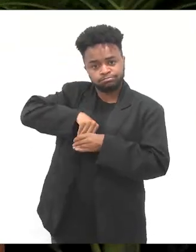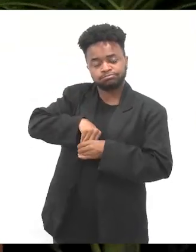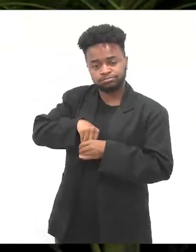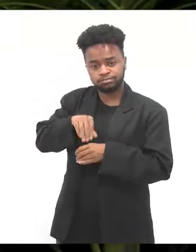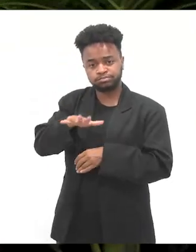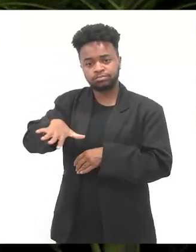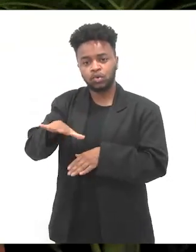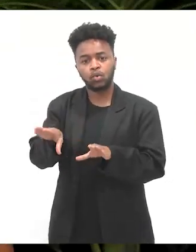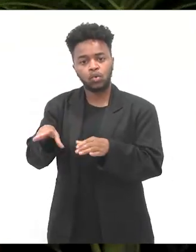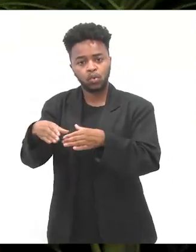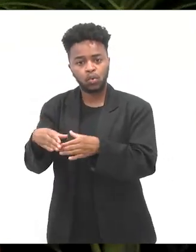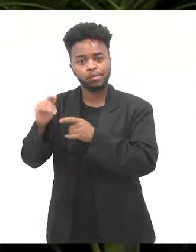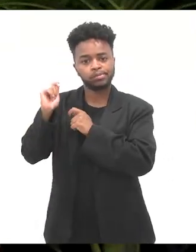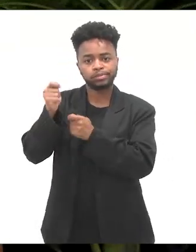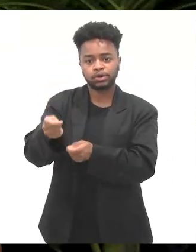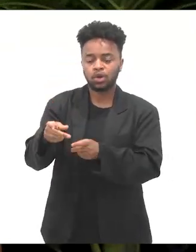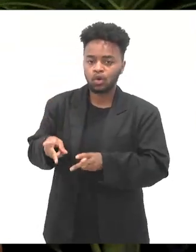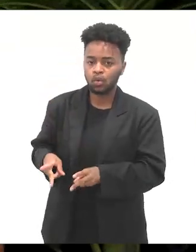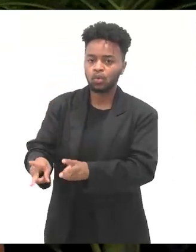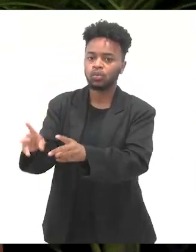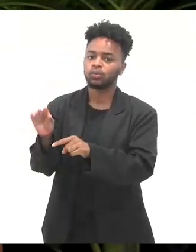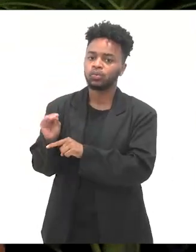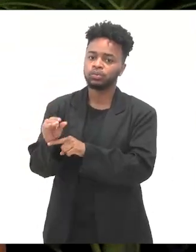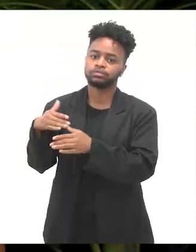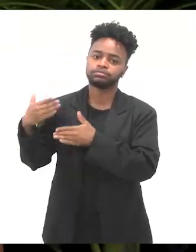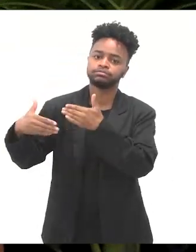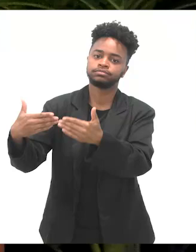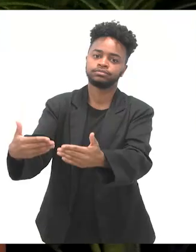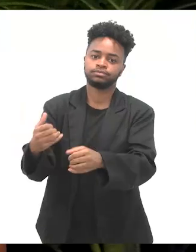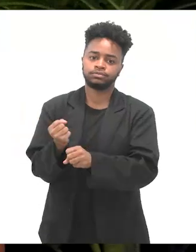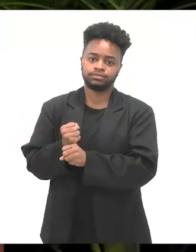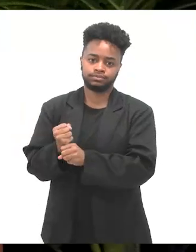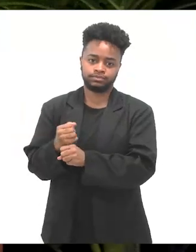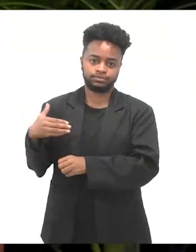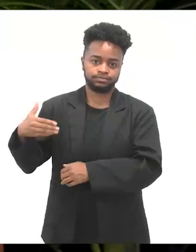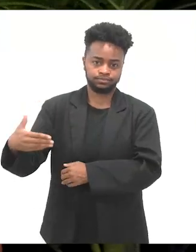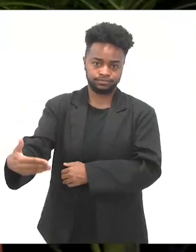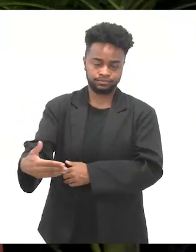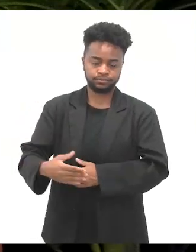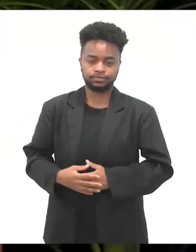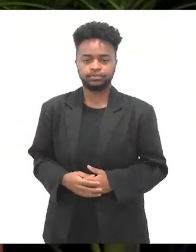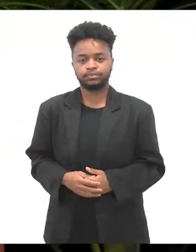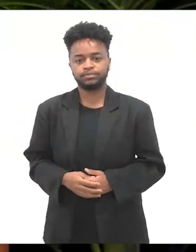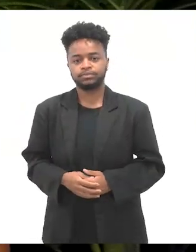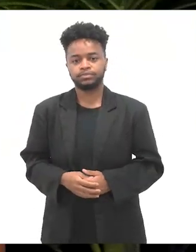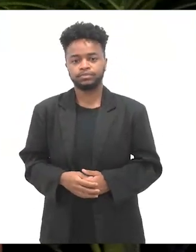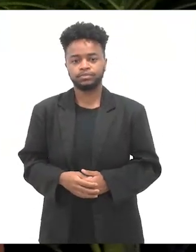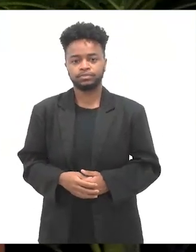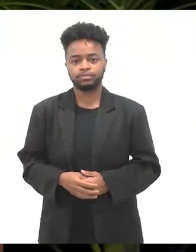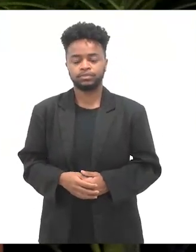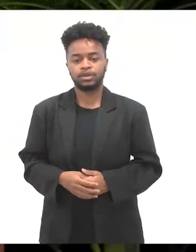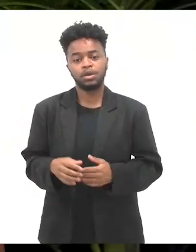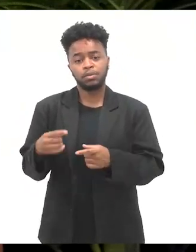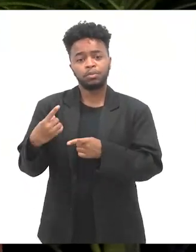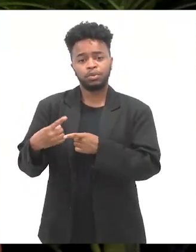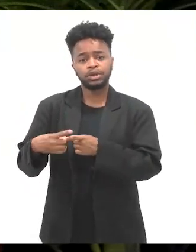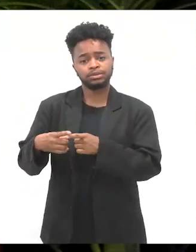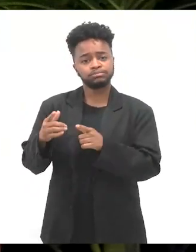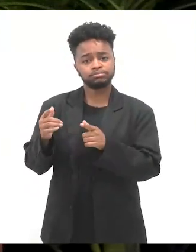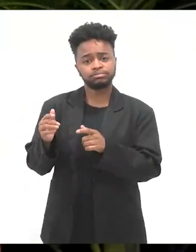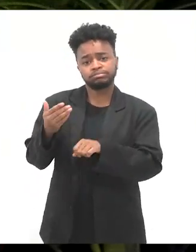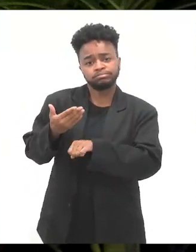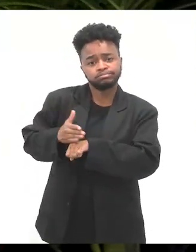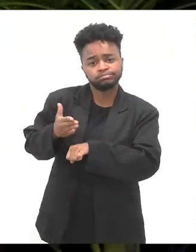vivo ao longo da existência deles, né, ao longo desse saber fazer no dia a dia, no cotidiano